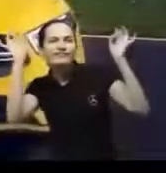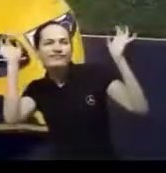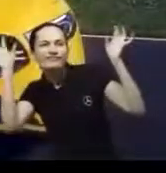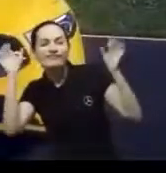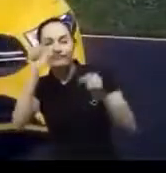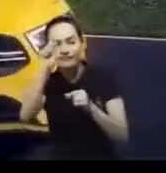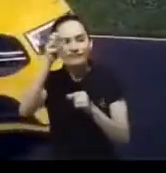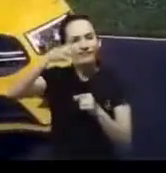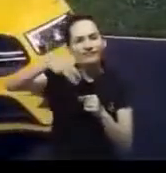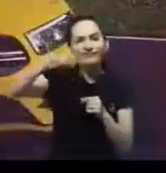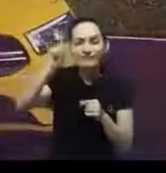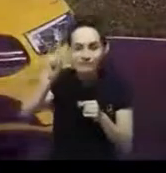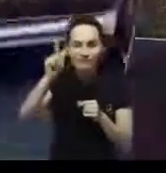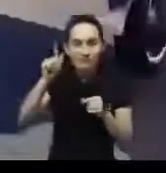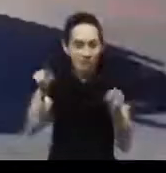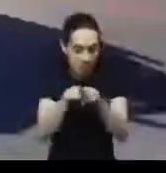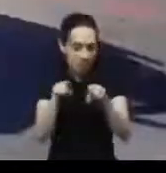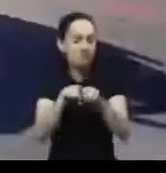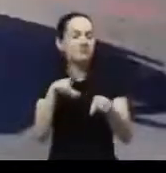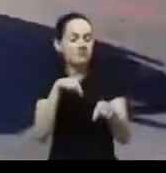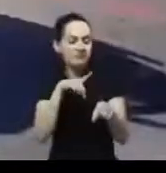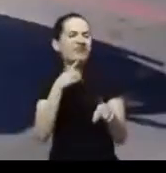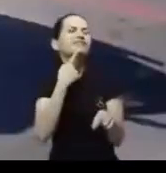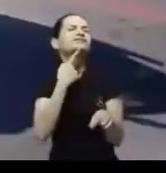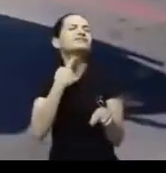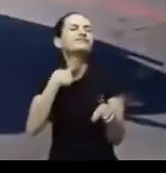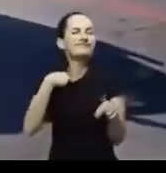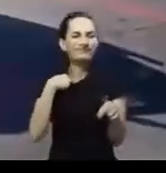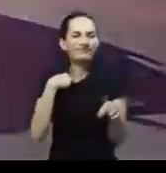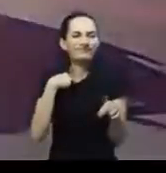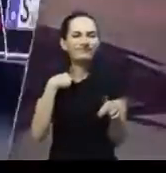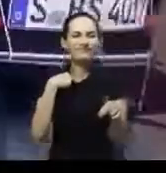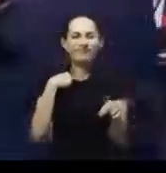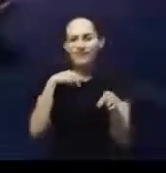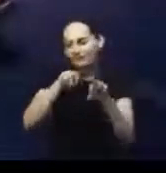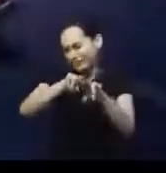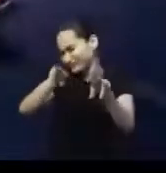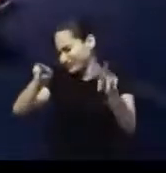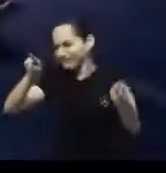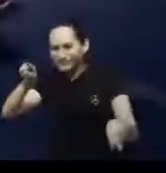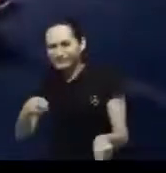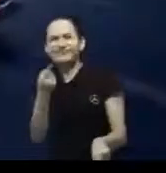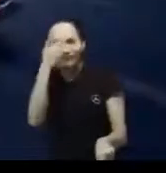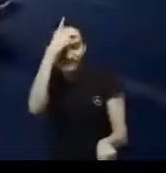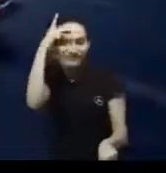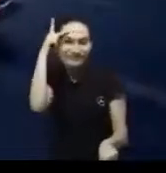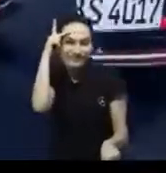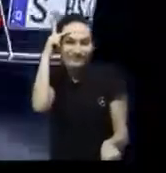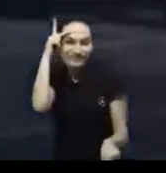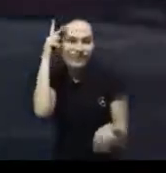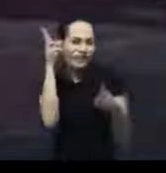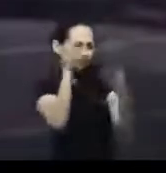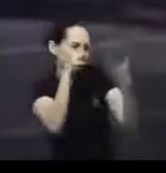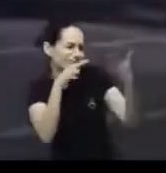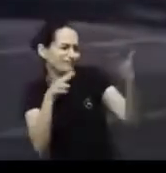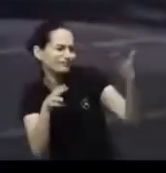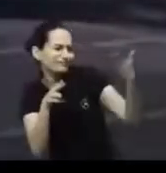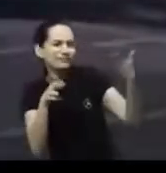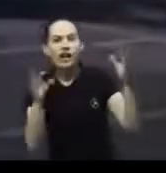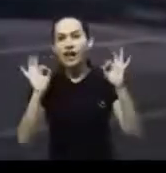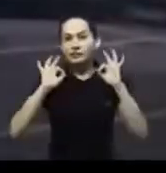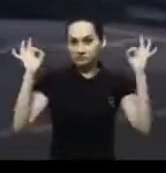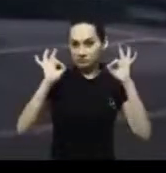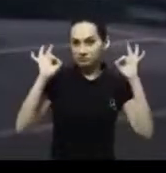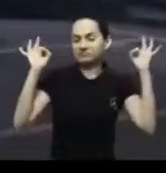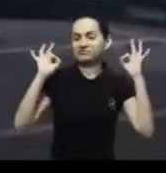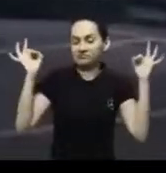Mercedes a MG desperta o desejo pela marca em milhares de brasileiros como sinônimo de design luxo e